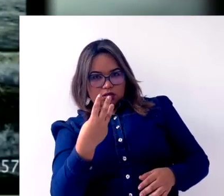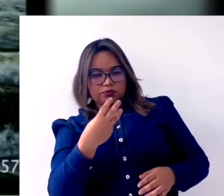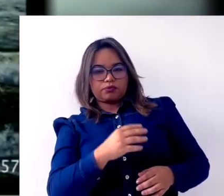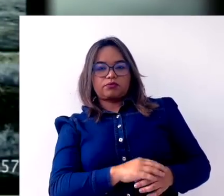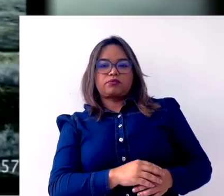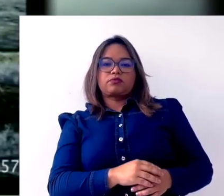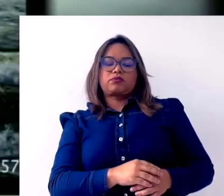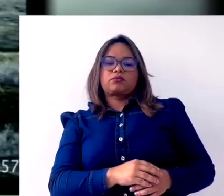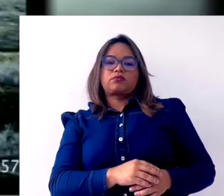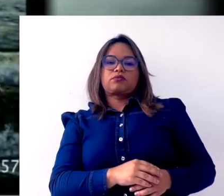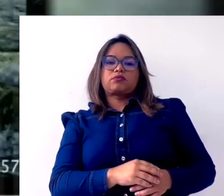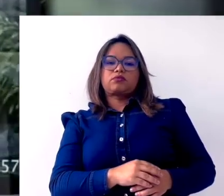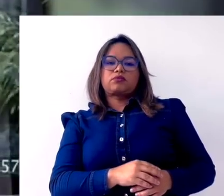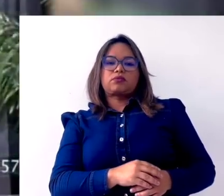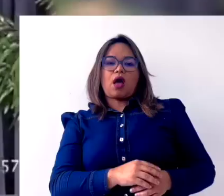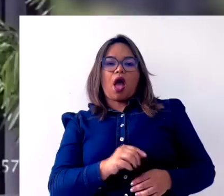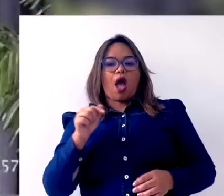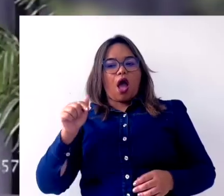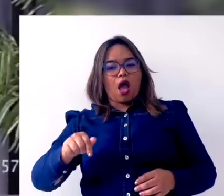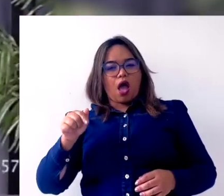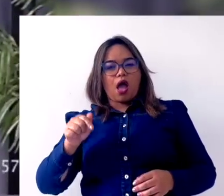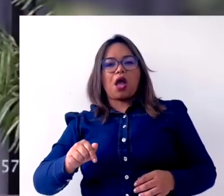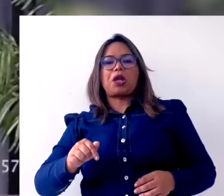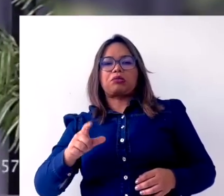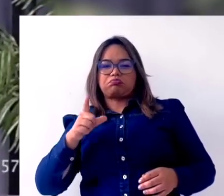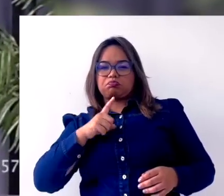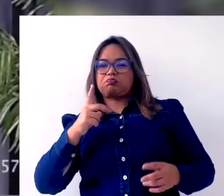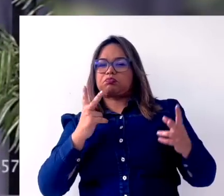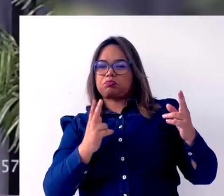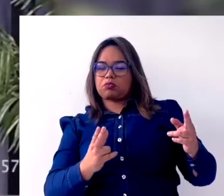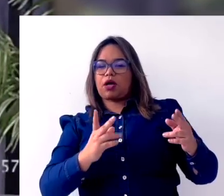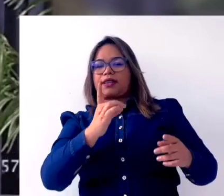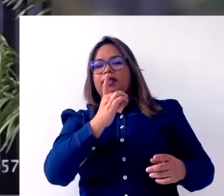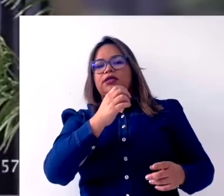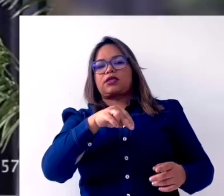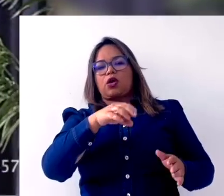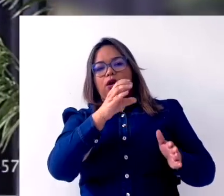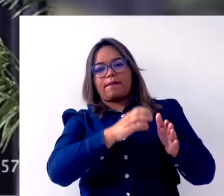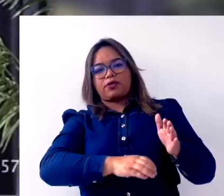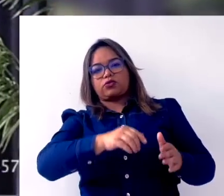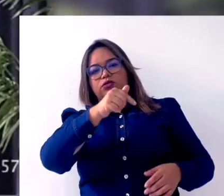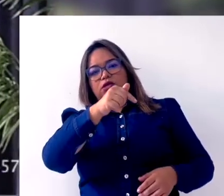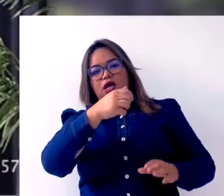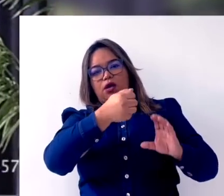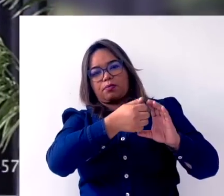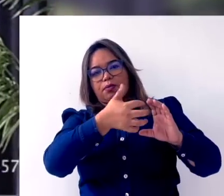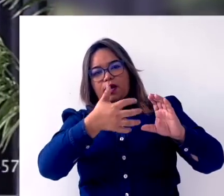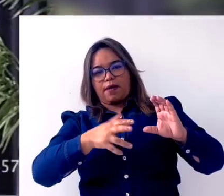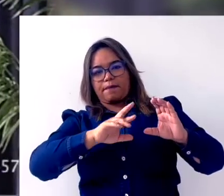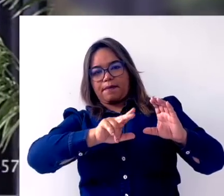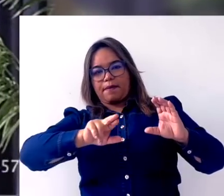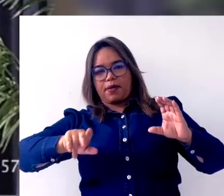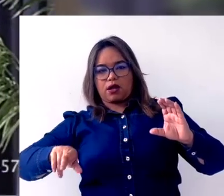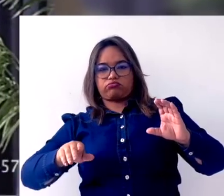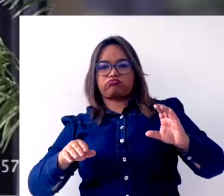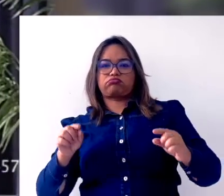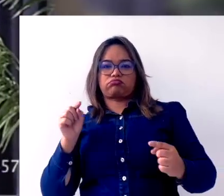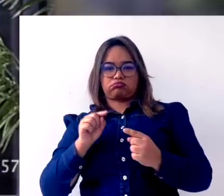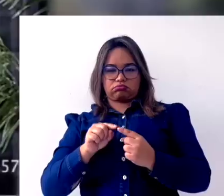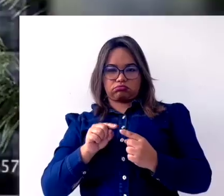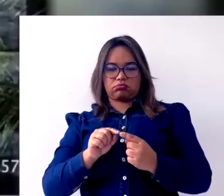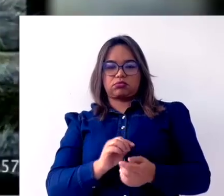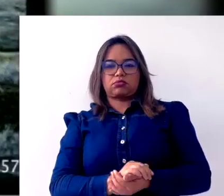é um conglomerado de tudo aquilo que nós vimos em Daniel capítulo 7. Há inúmeros aspectos relacionados a esse